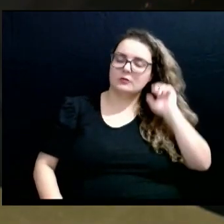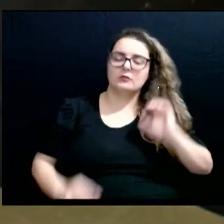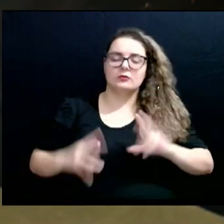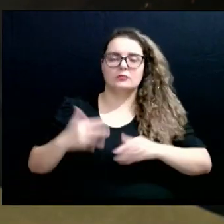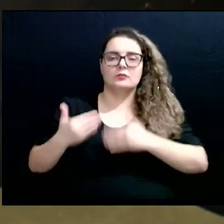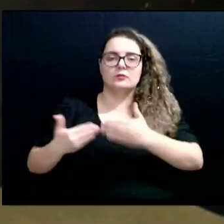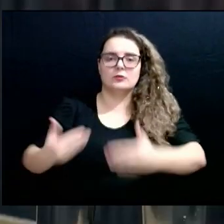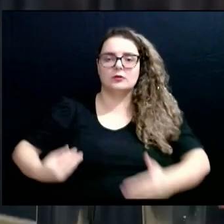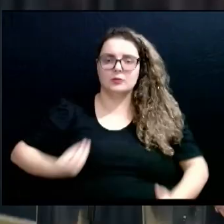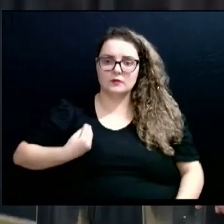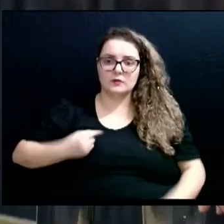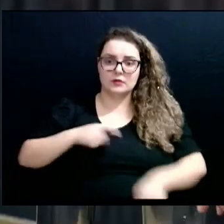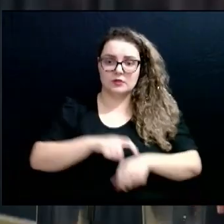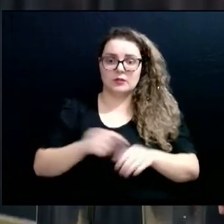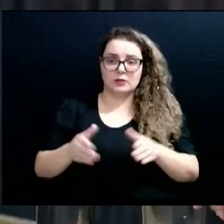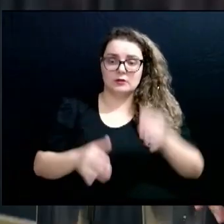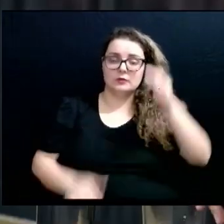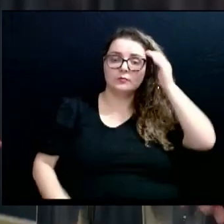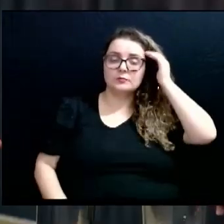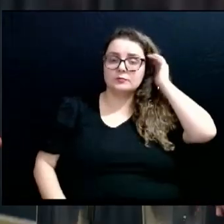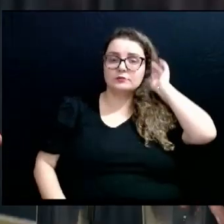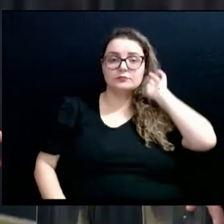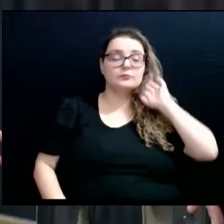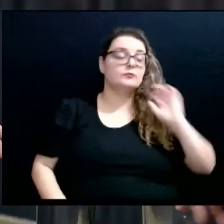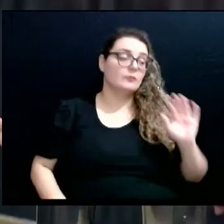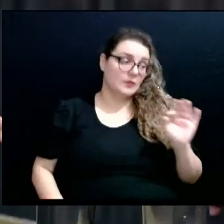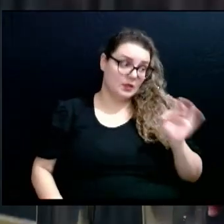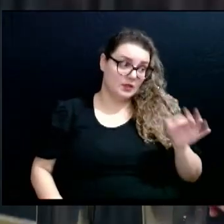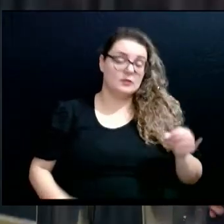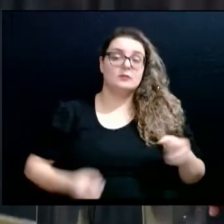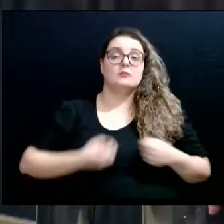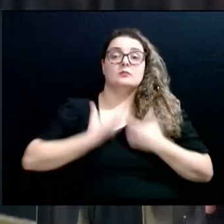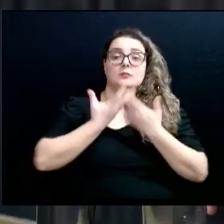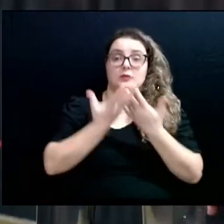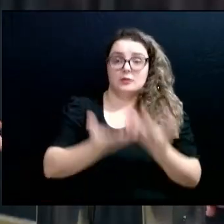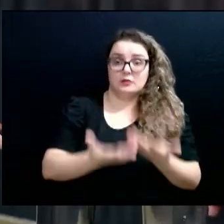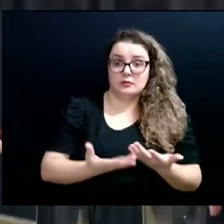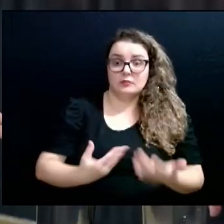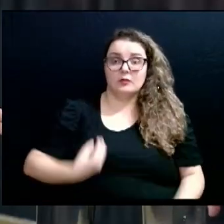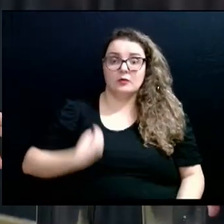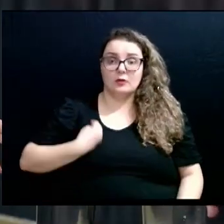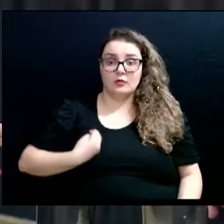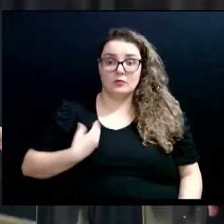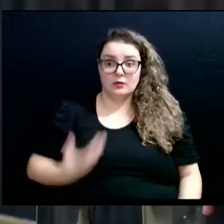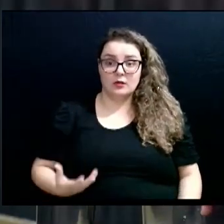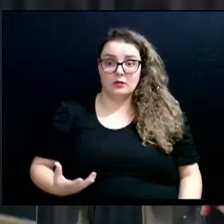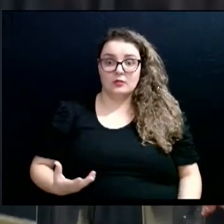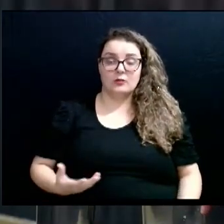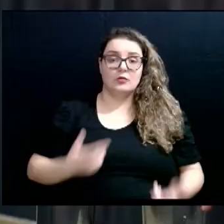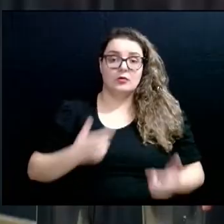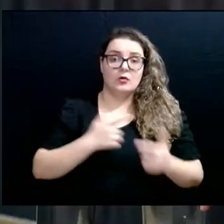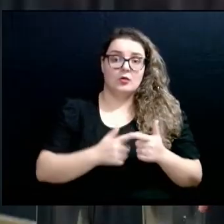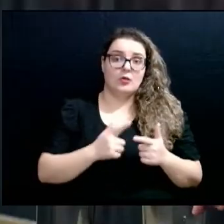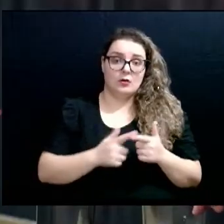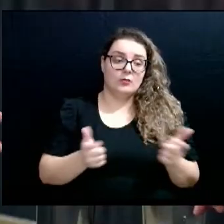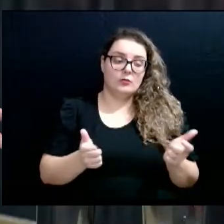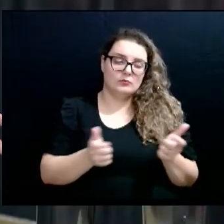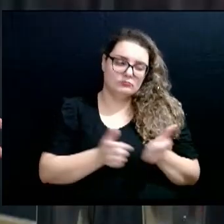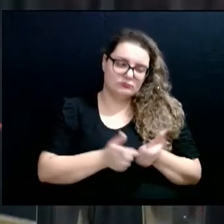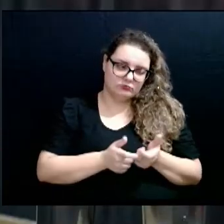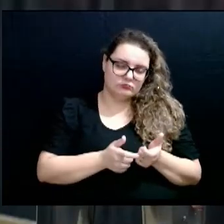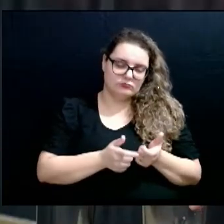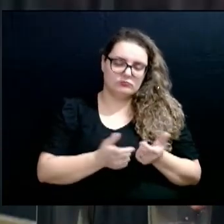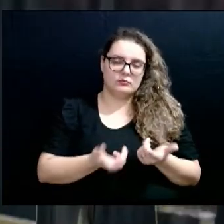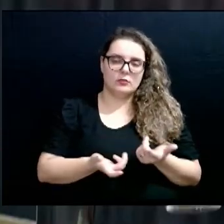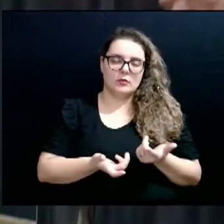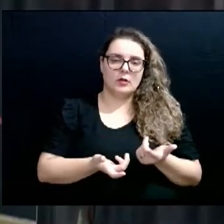situação? Com certeza ela precisa transbordar o que ela viveu. Então, o problema de minimizar, eu vejo muito